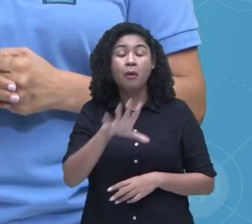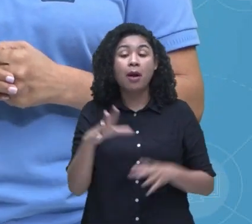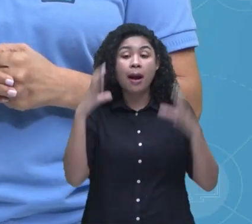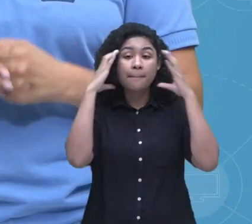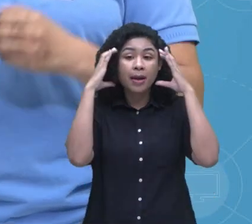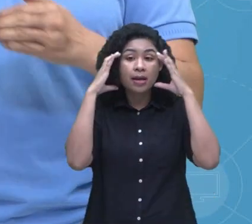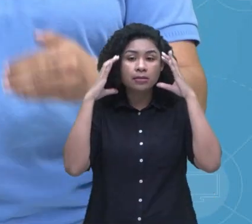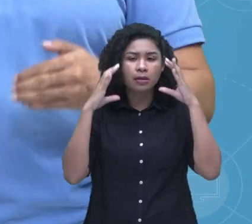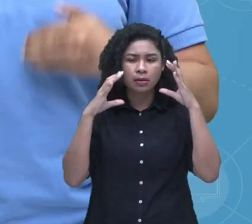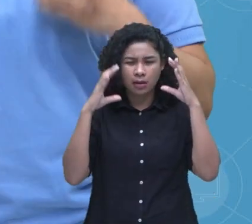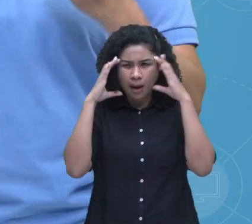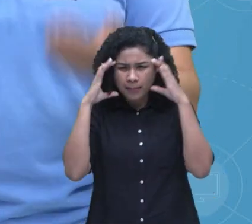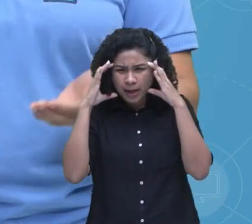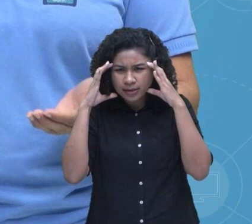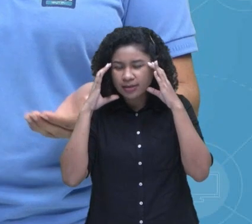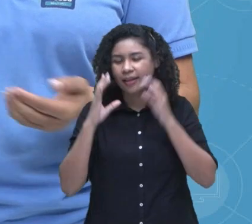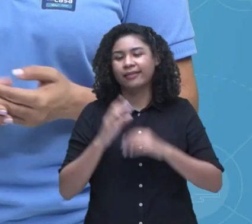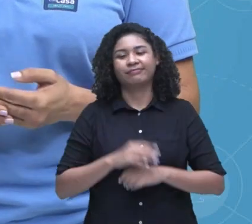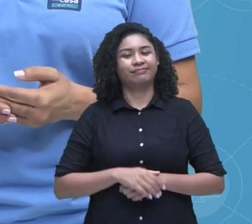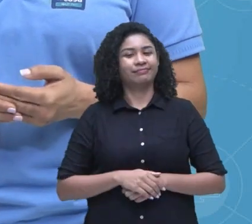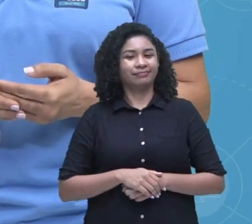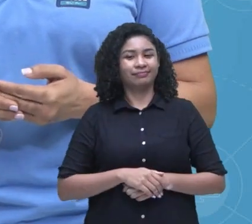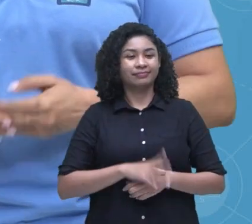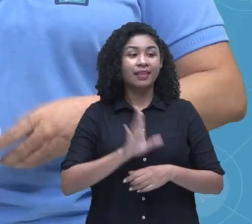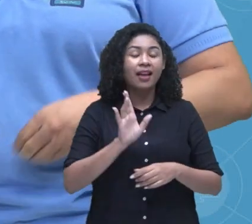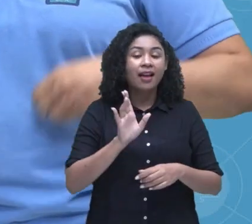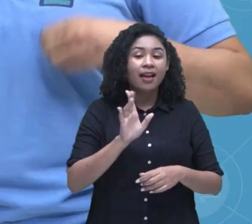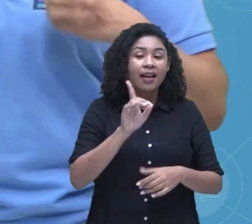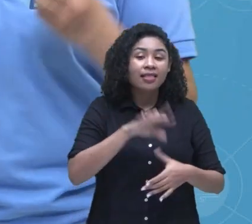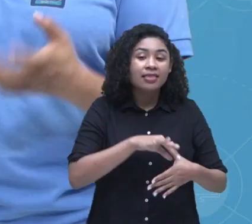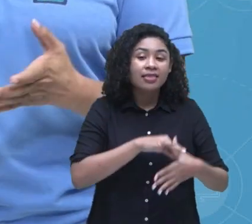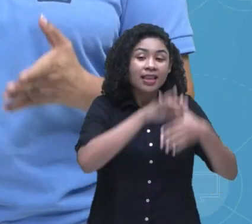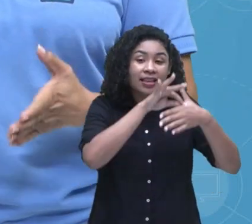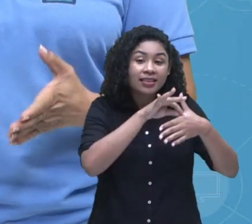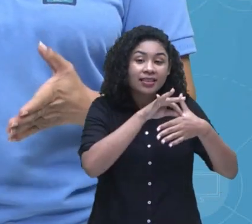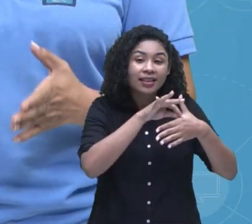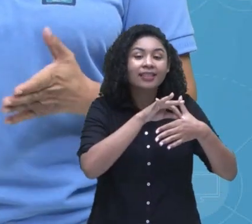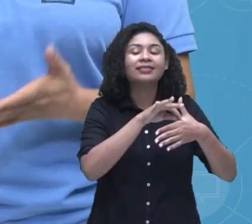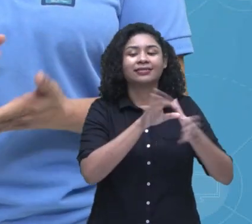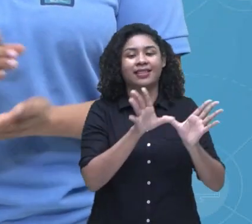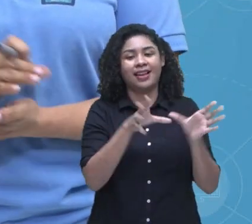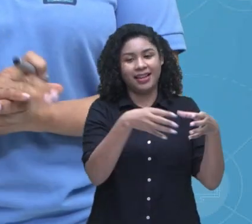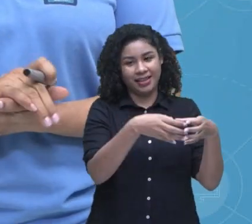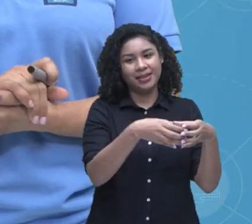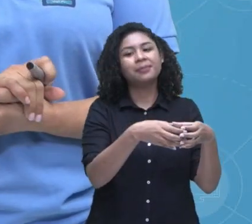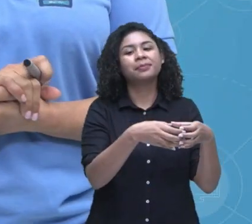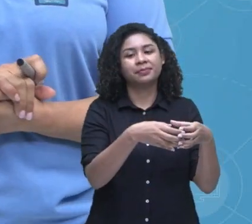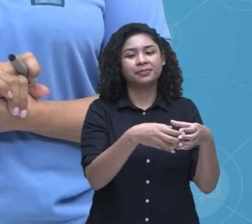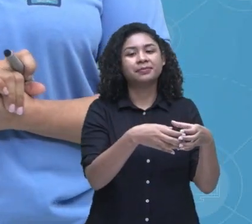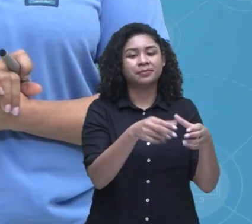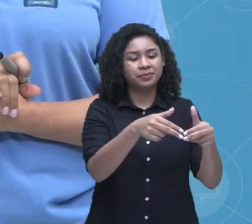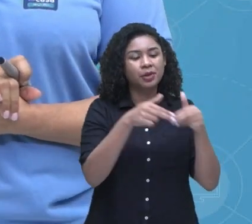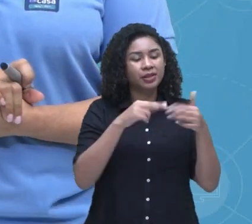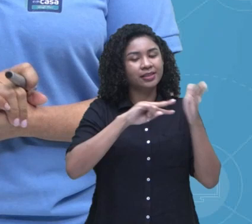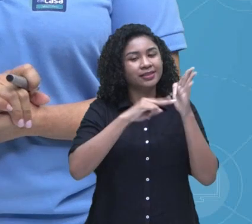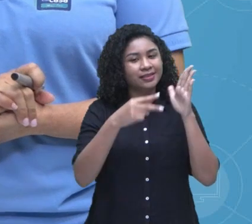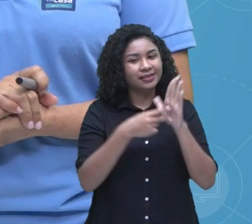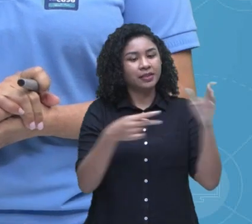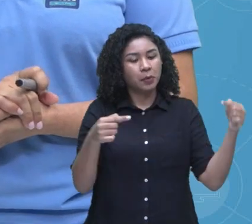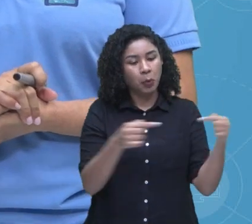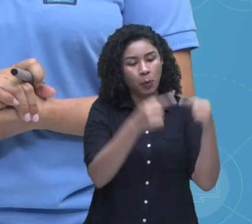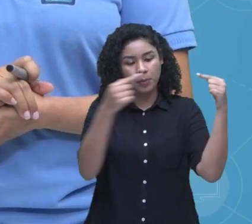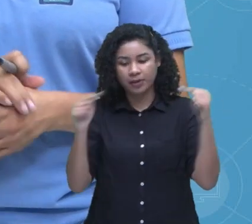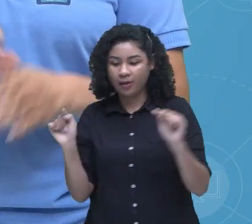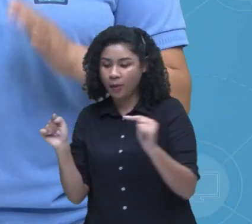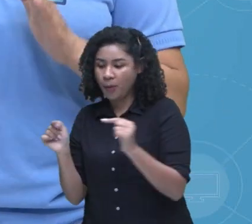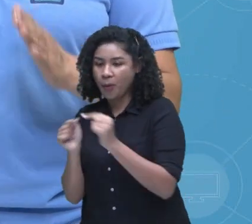turma, porque ele está à frente dos trabalhos, ele quem vai liderar. Também tem esse sentido de cabeça,